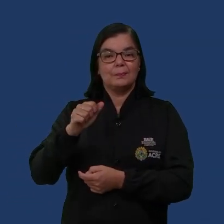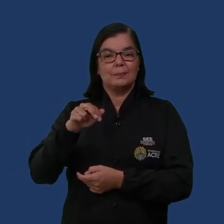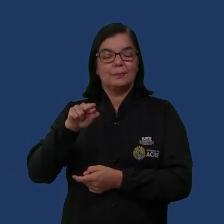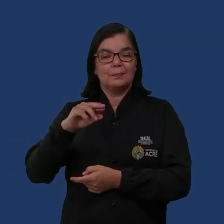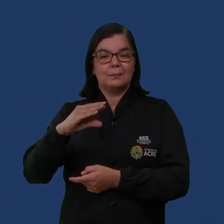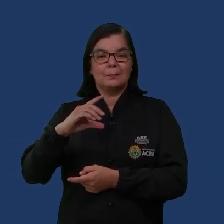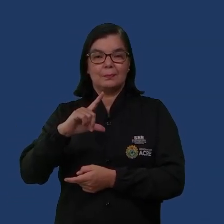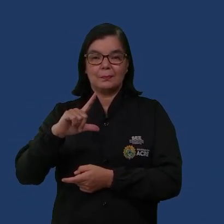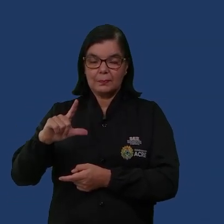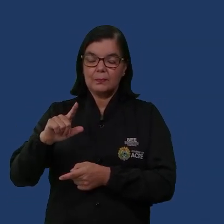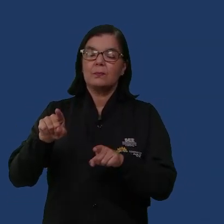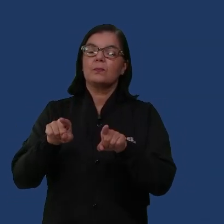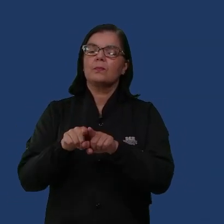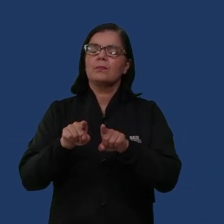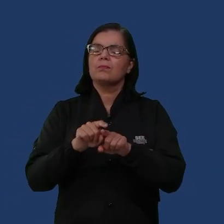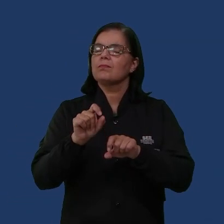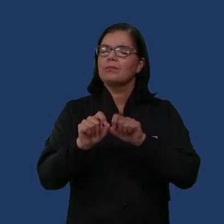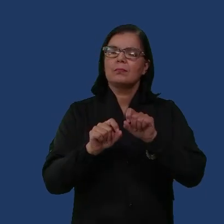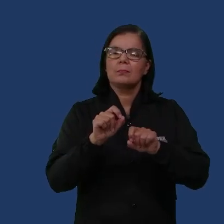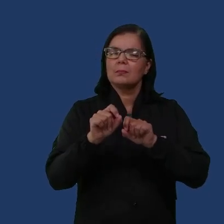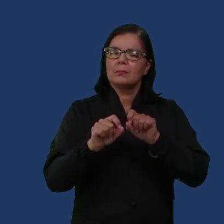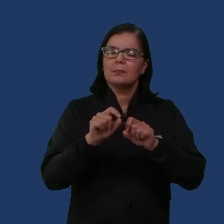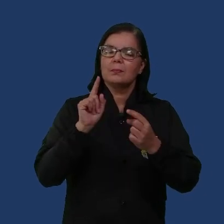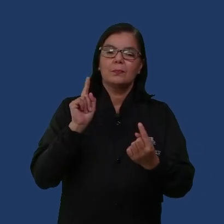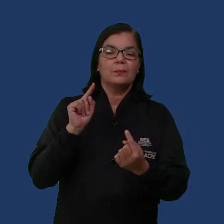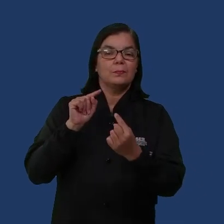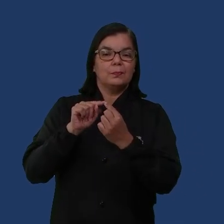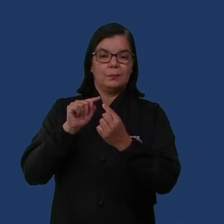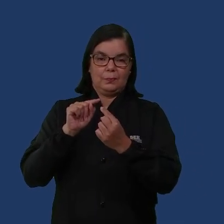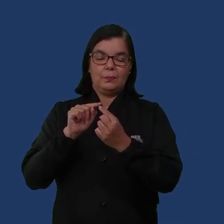Duchamp, que ele quis trazer aí uma